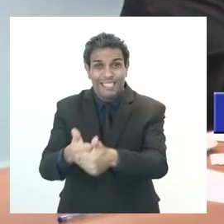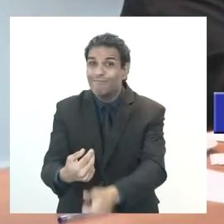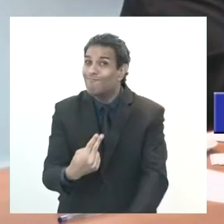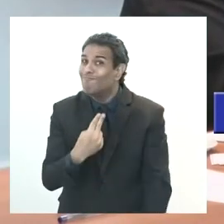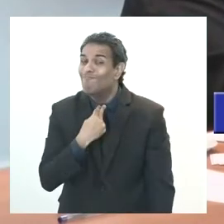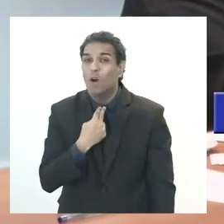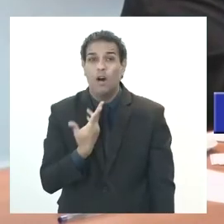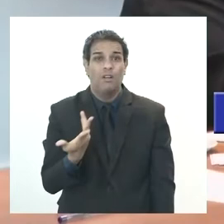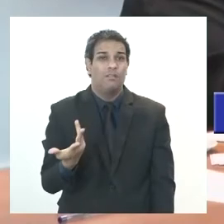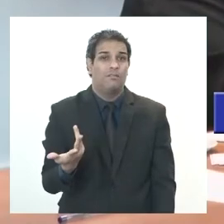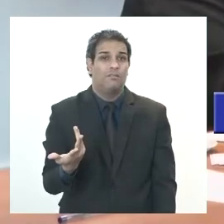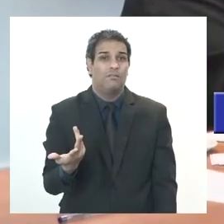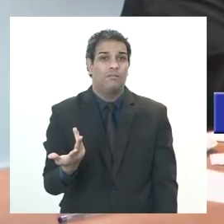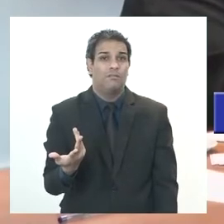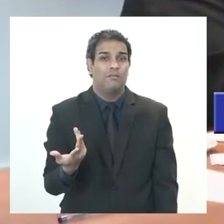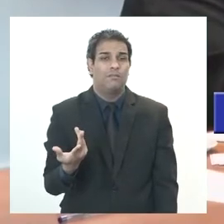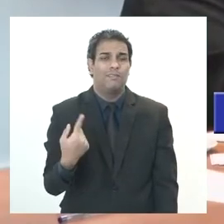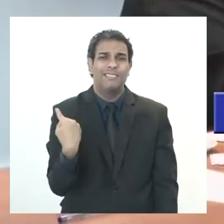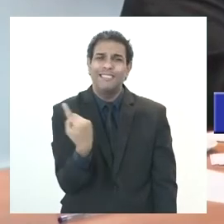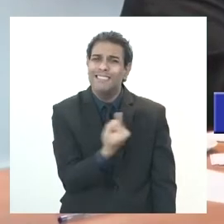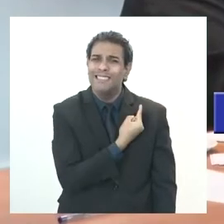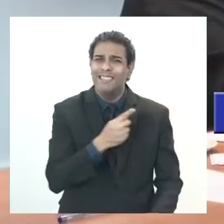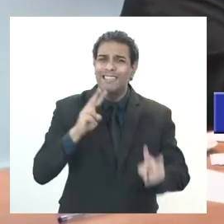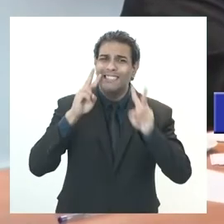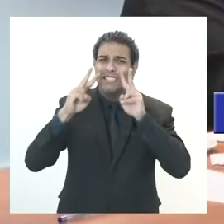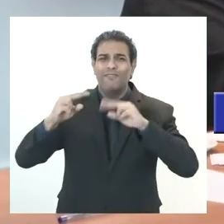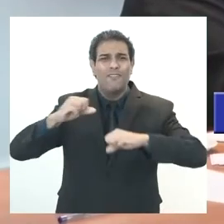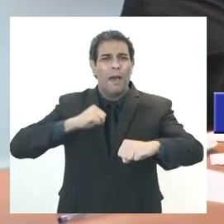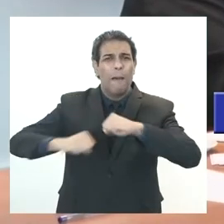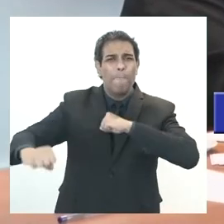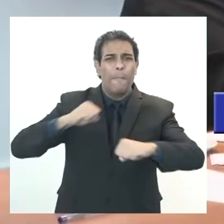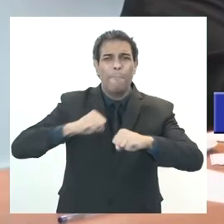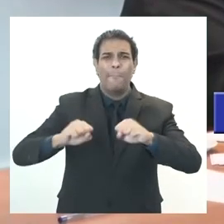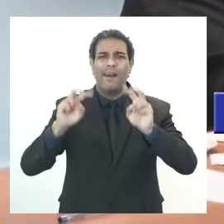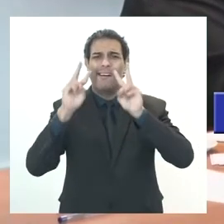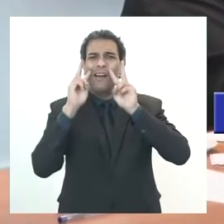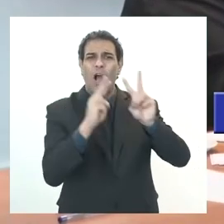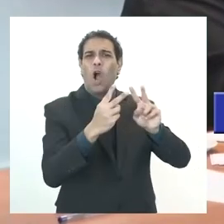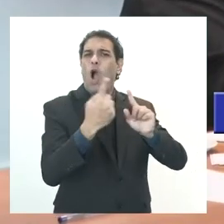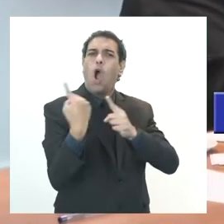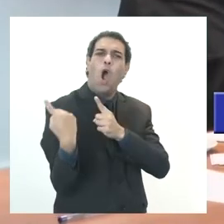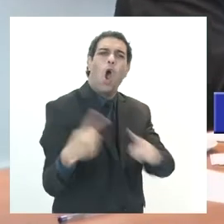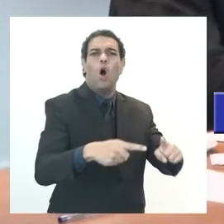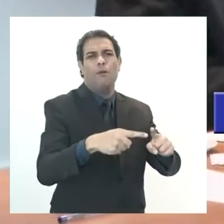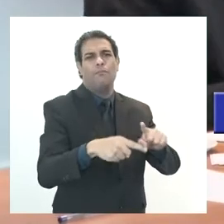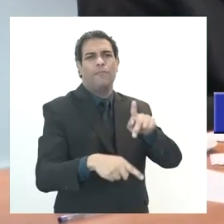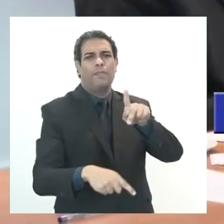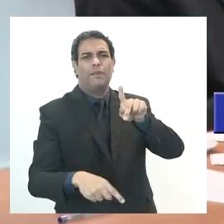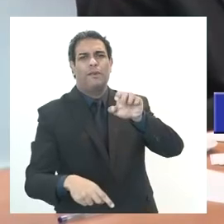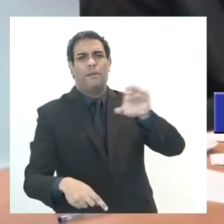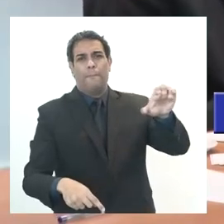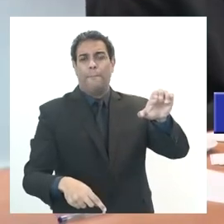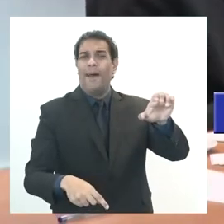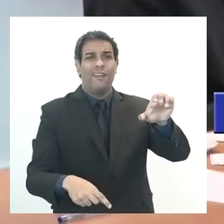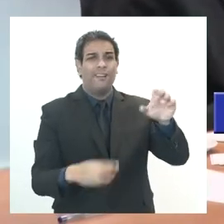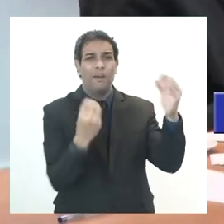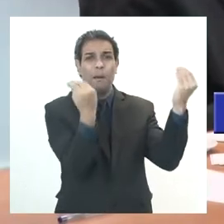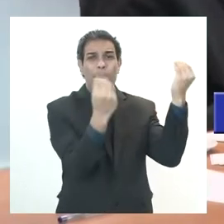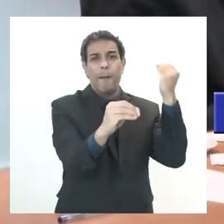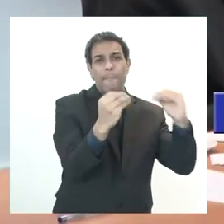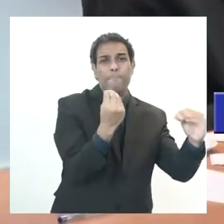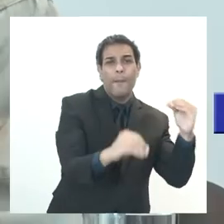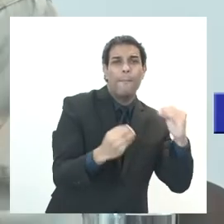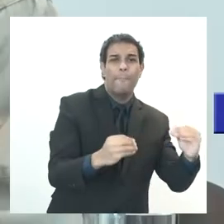Então essa reforma é uma aberração para a sociedade quando eles colocam as coisas